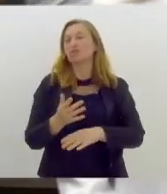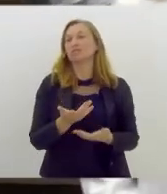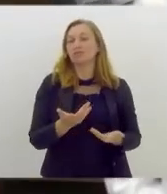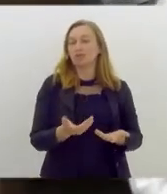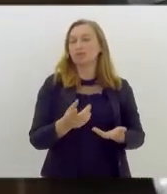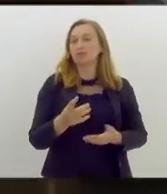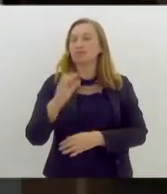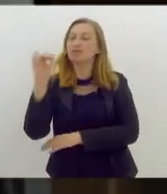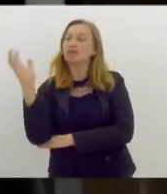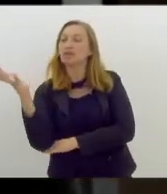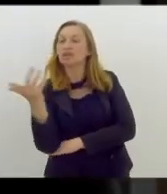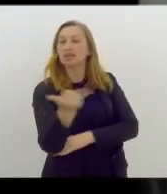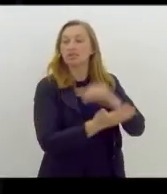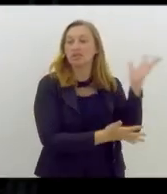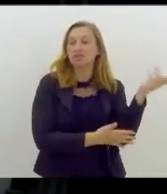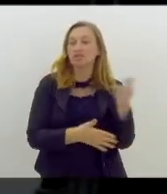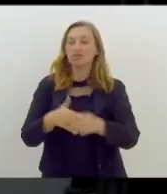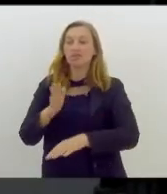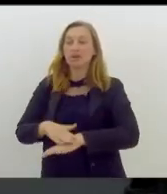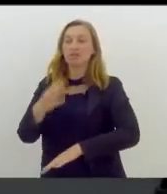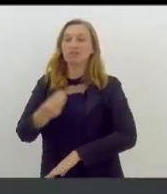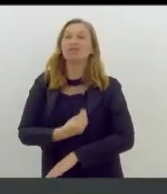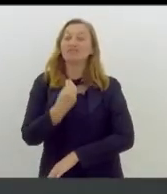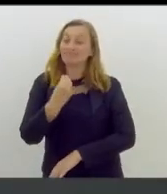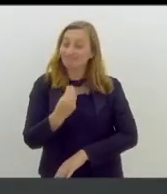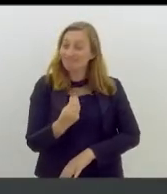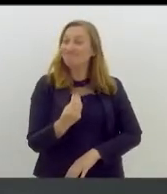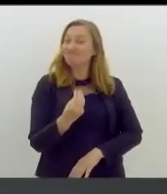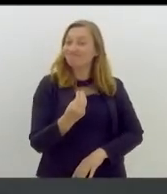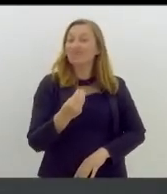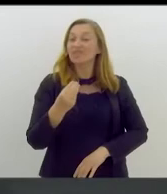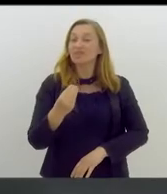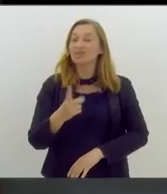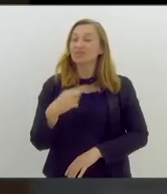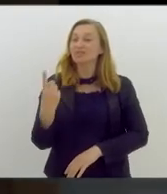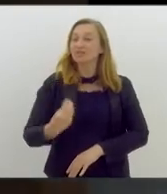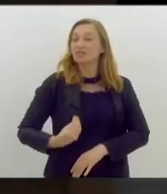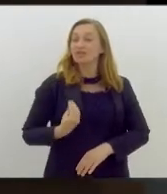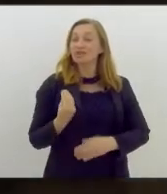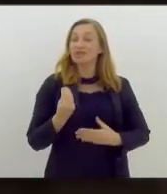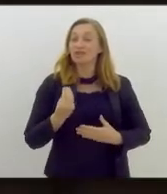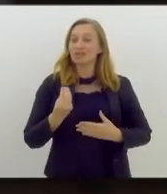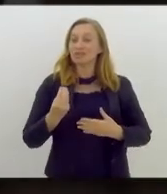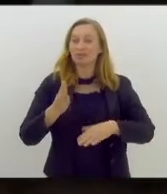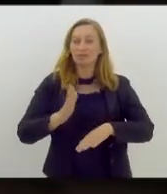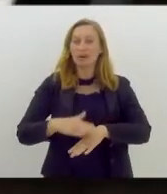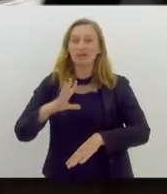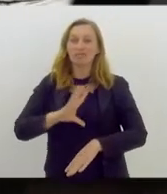Nossa vida no teu seio.